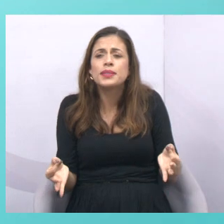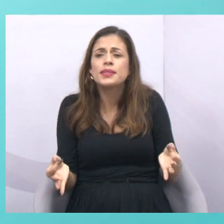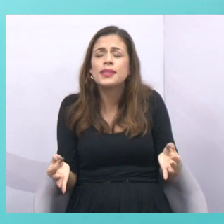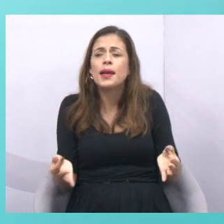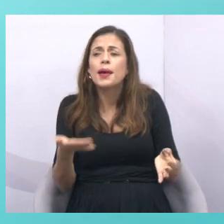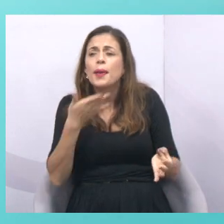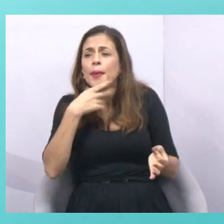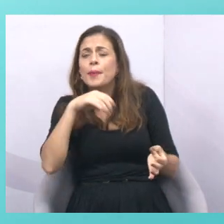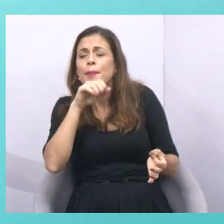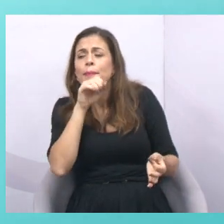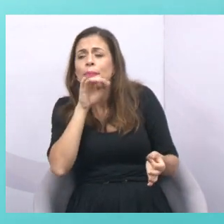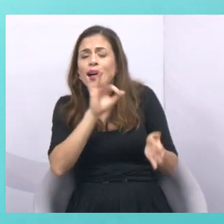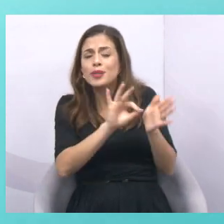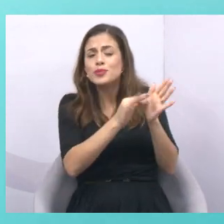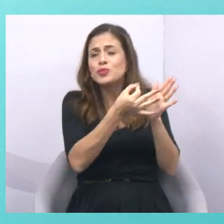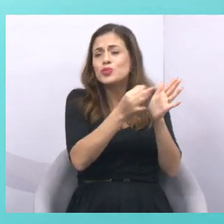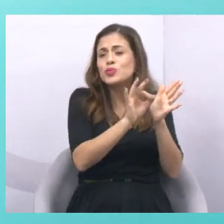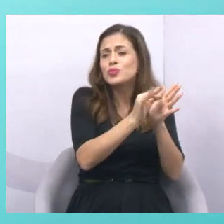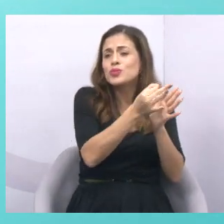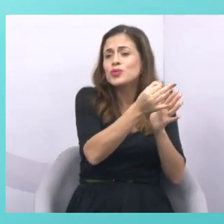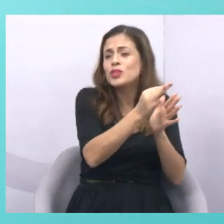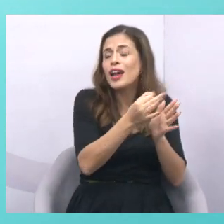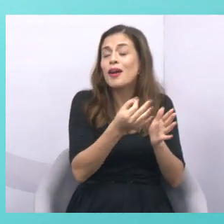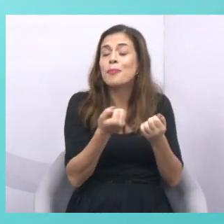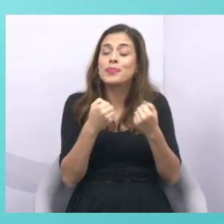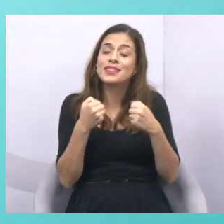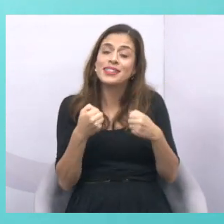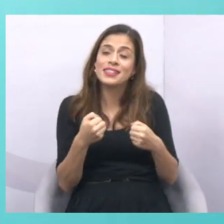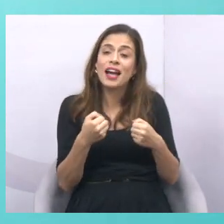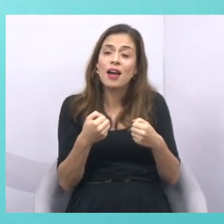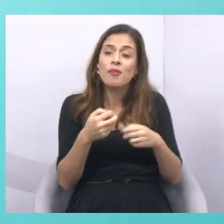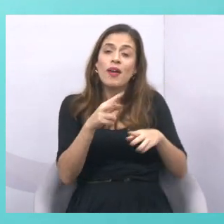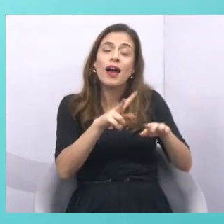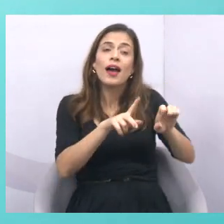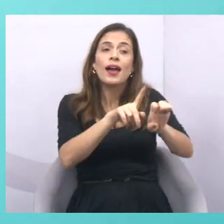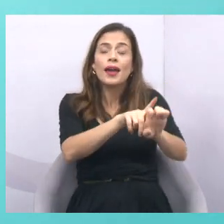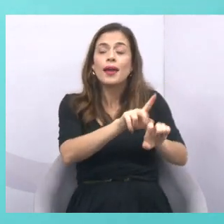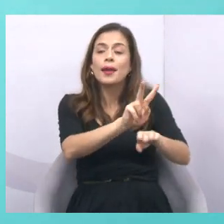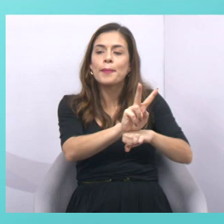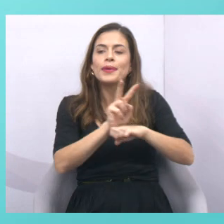Eu tinha que prestar o tênis do meu irmão para poder treinar, só para vocês terem uma ideia.